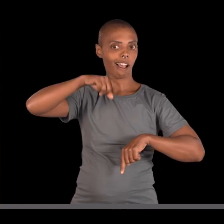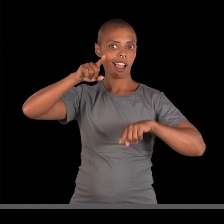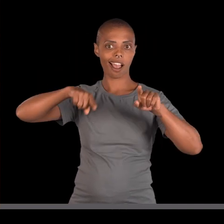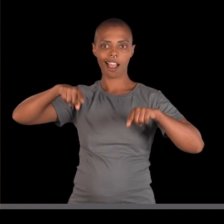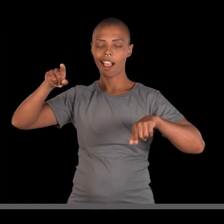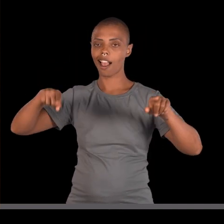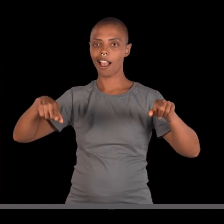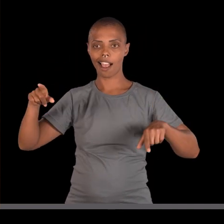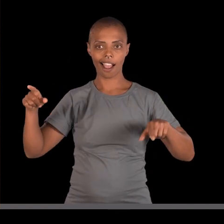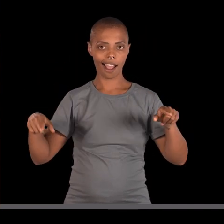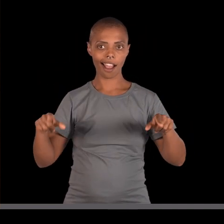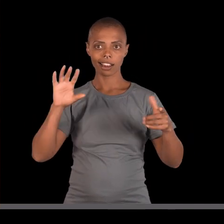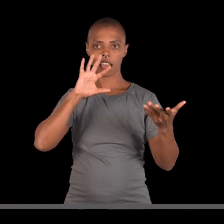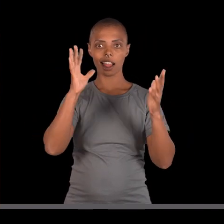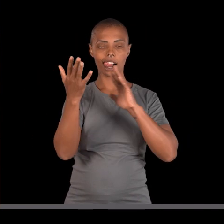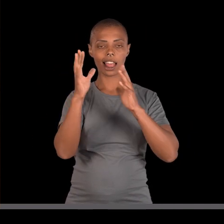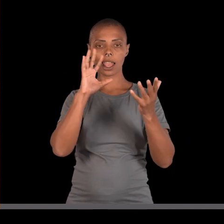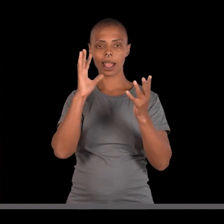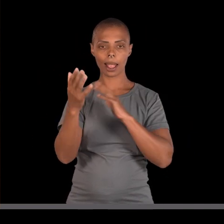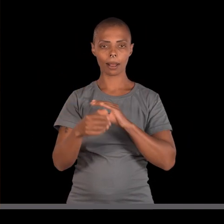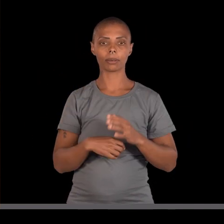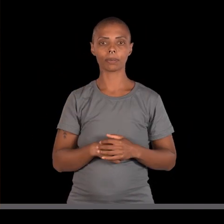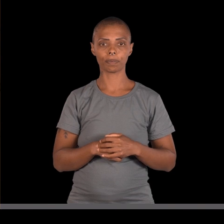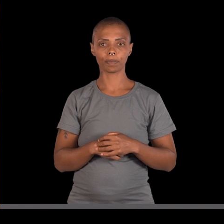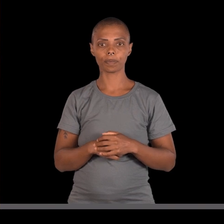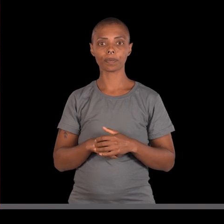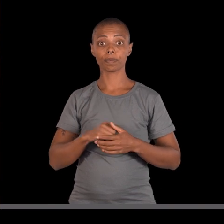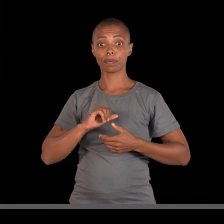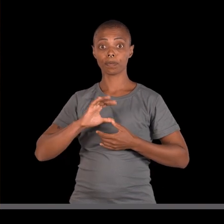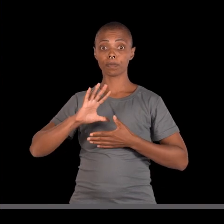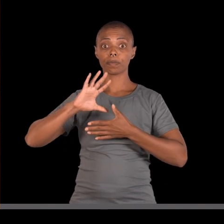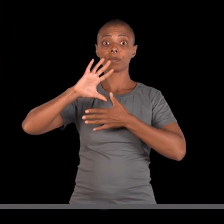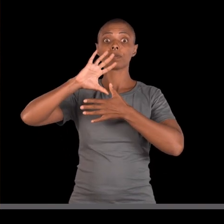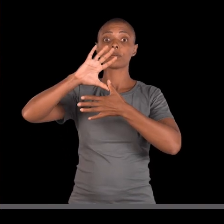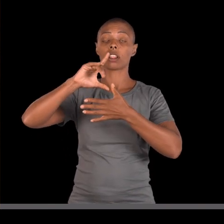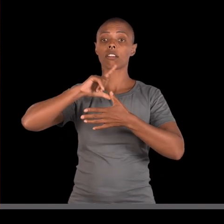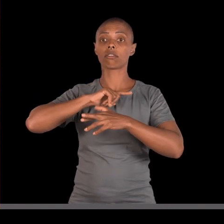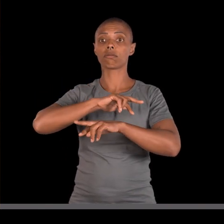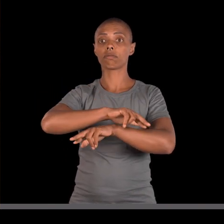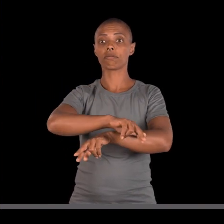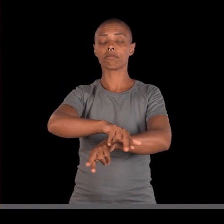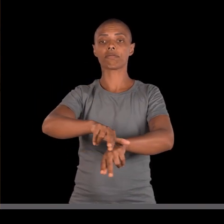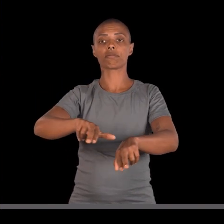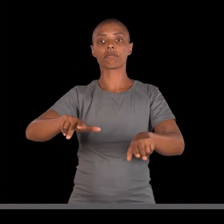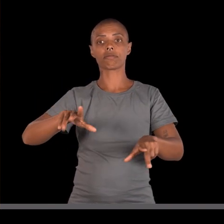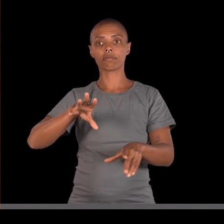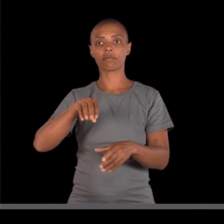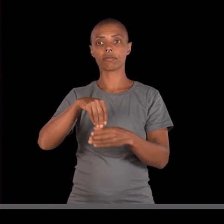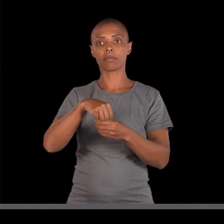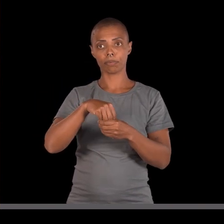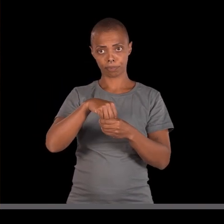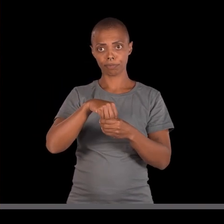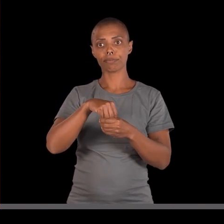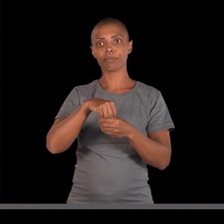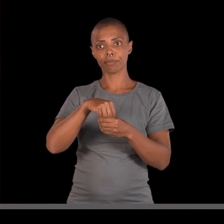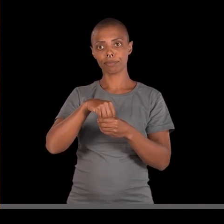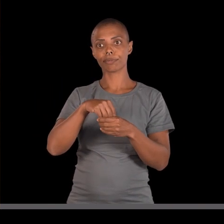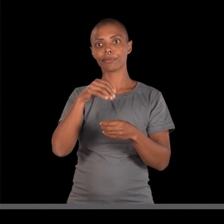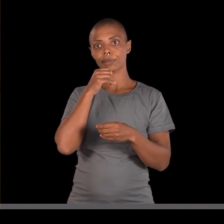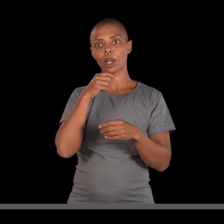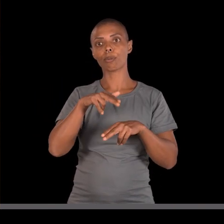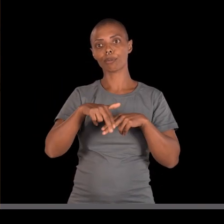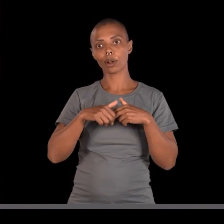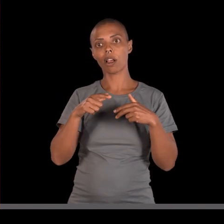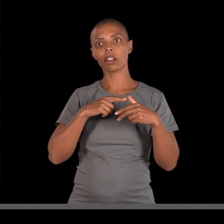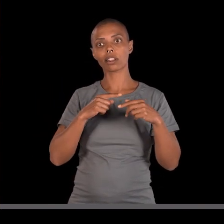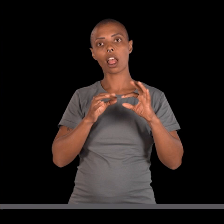grande variedade de climas. O continente americano apresenta uma grande diversidade climática,